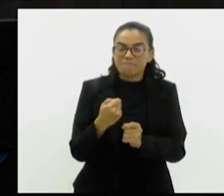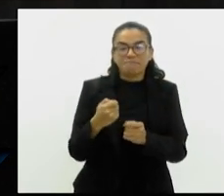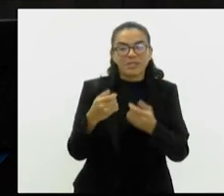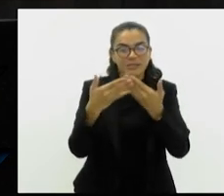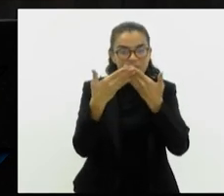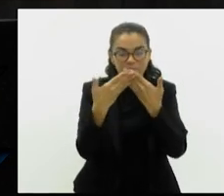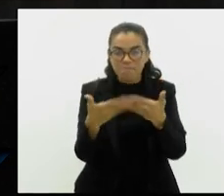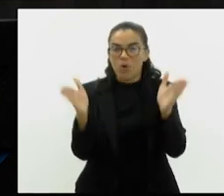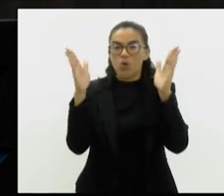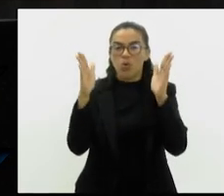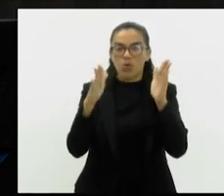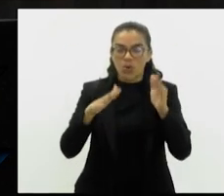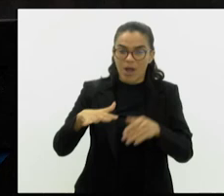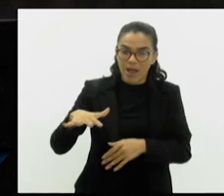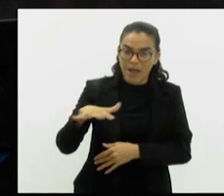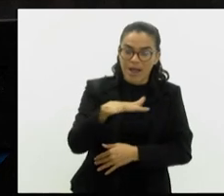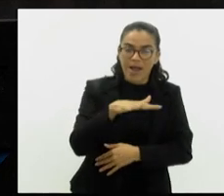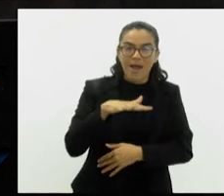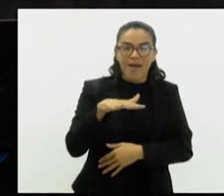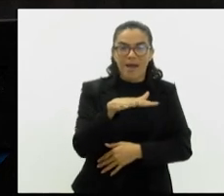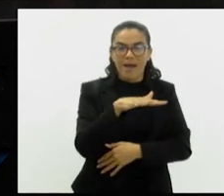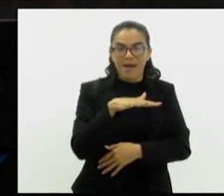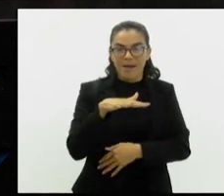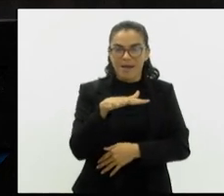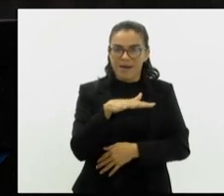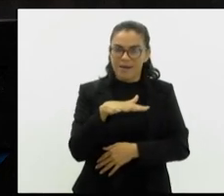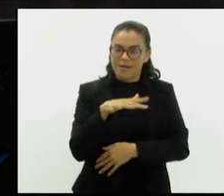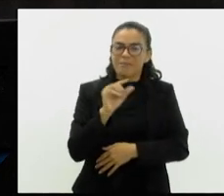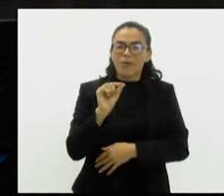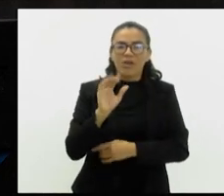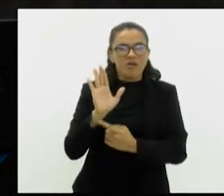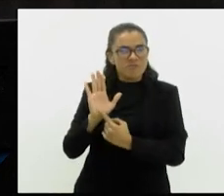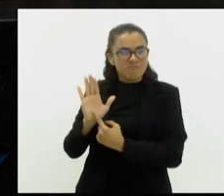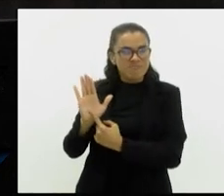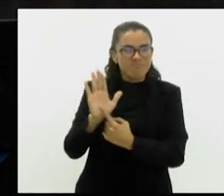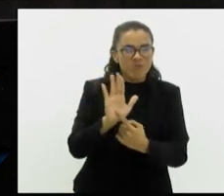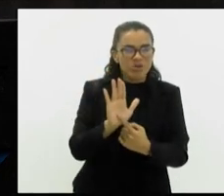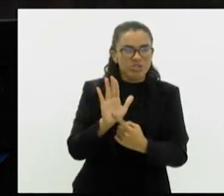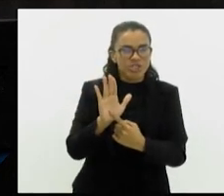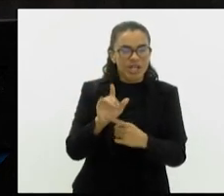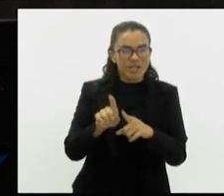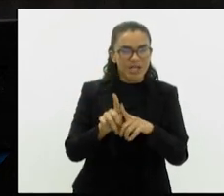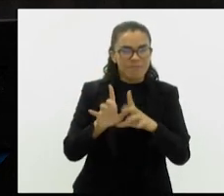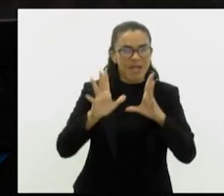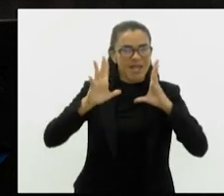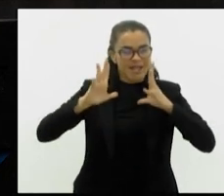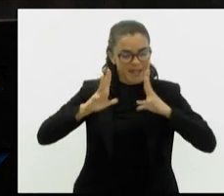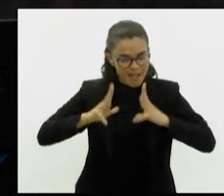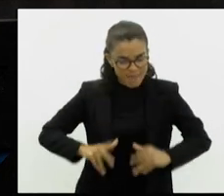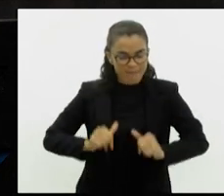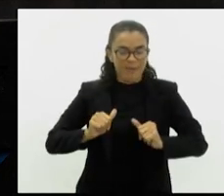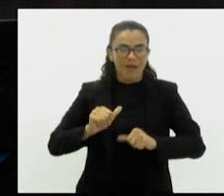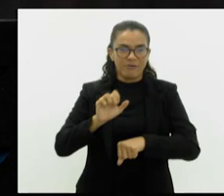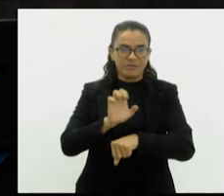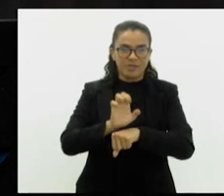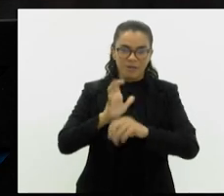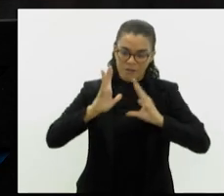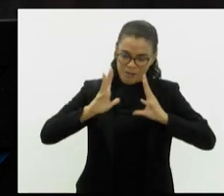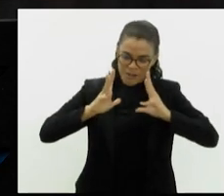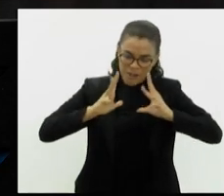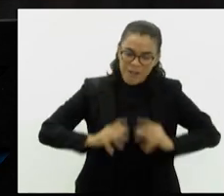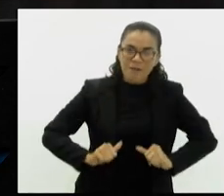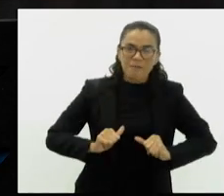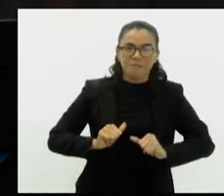para todas as áreas para se passar limpo esse estado e esse país